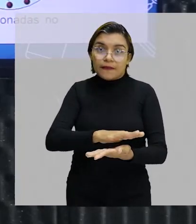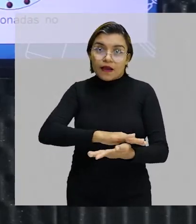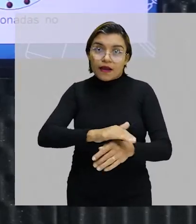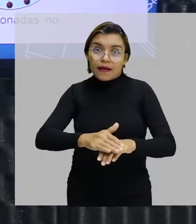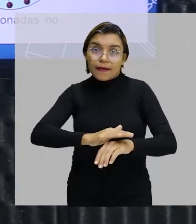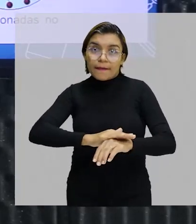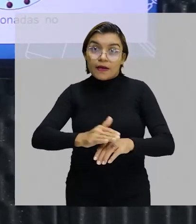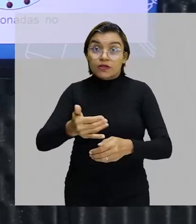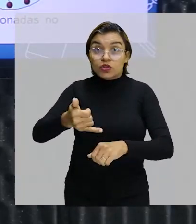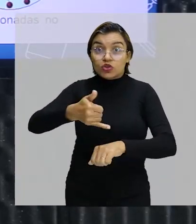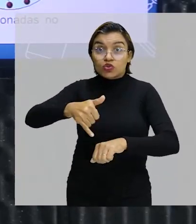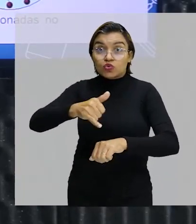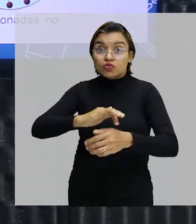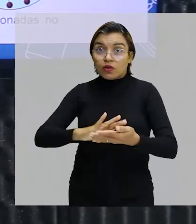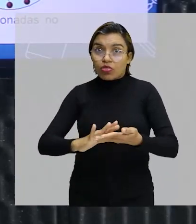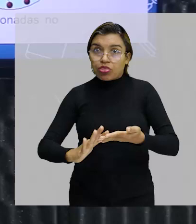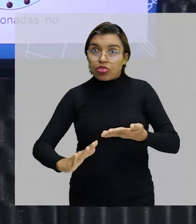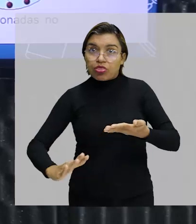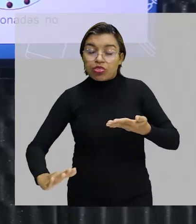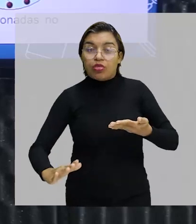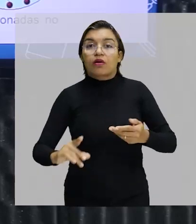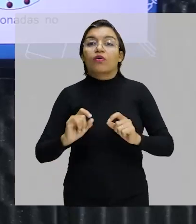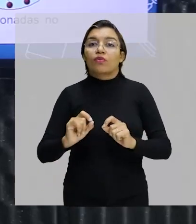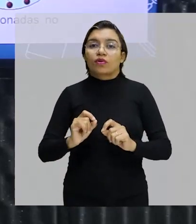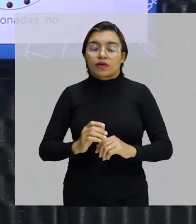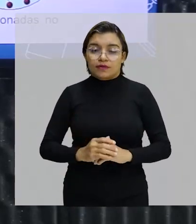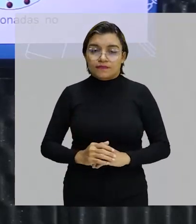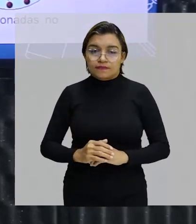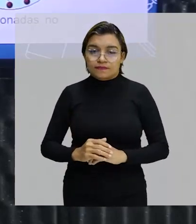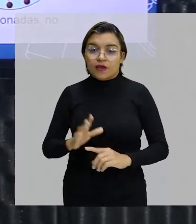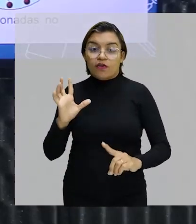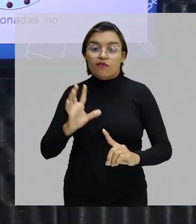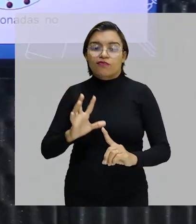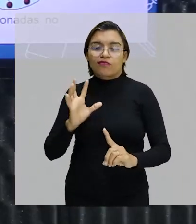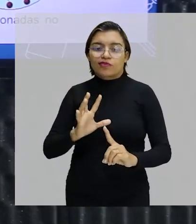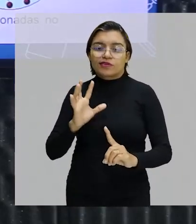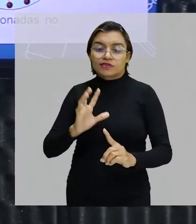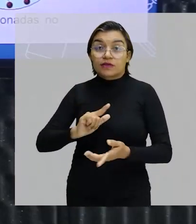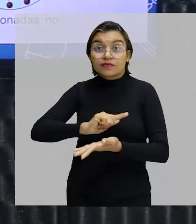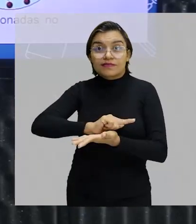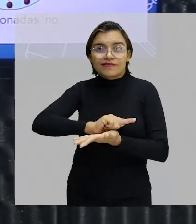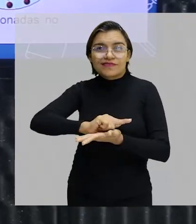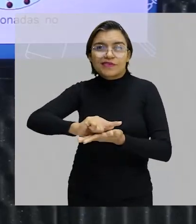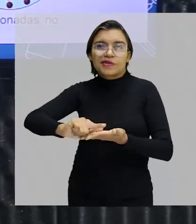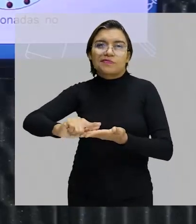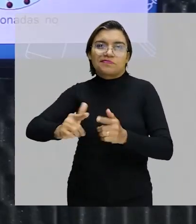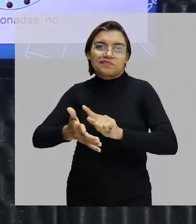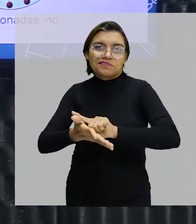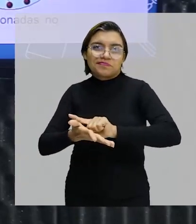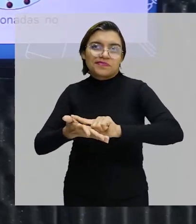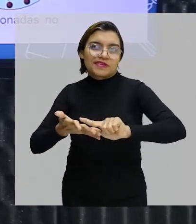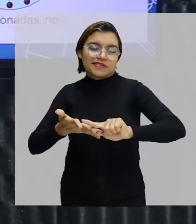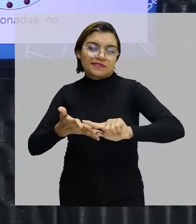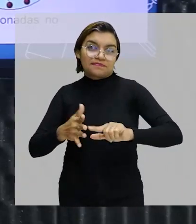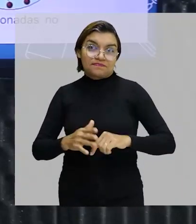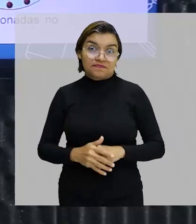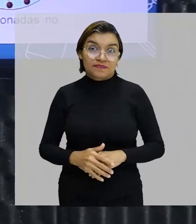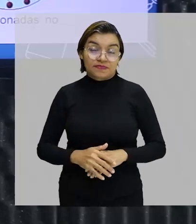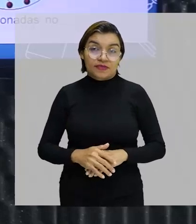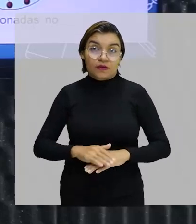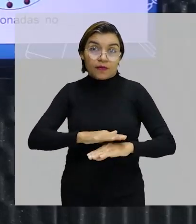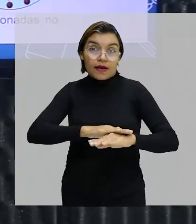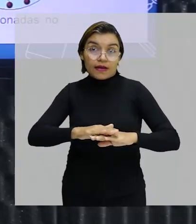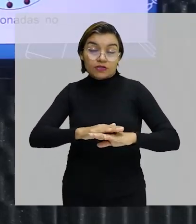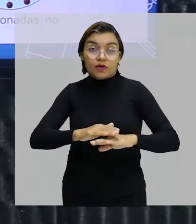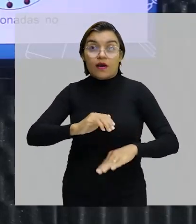de gordura, certo? Promovendo o quê? Promovendo a limpeza. Então, a região